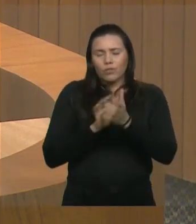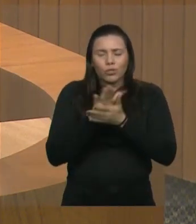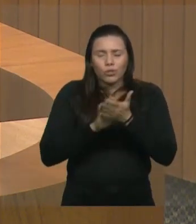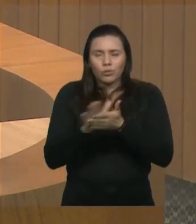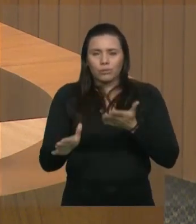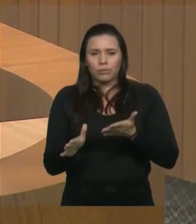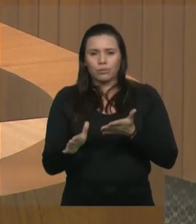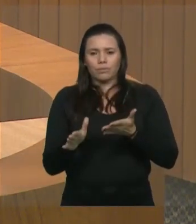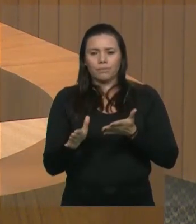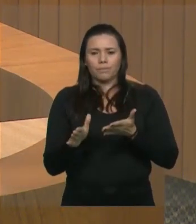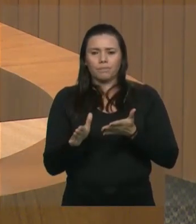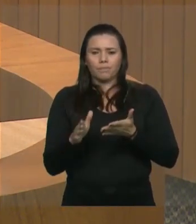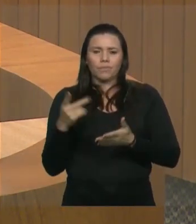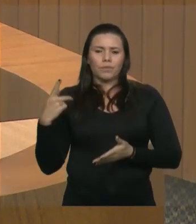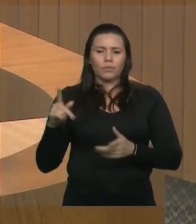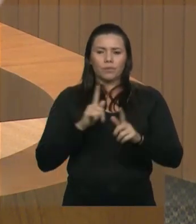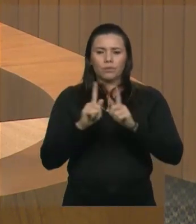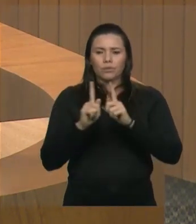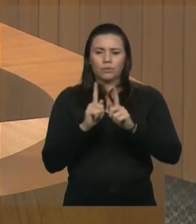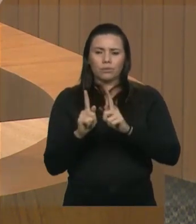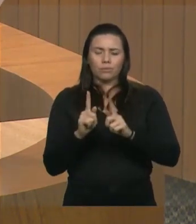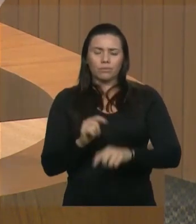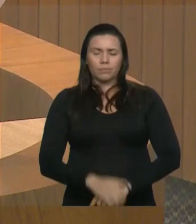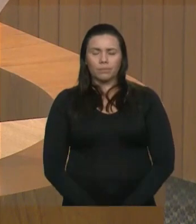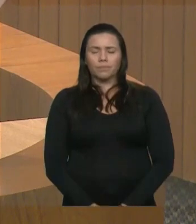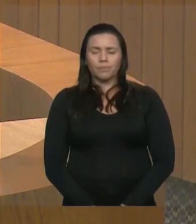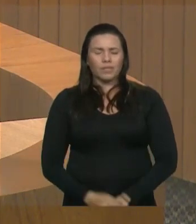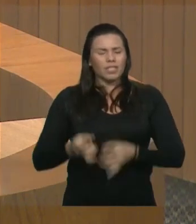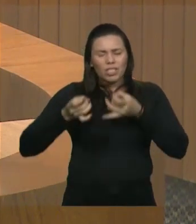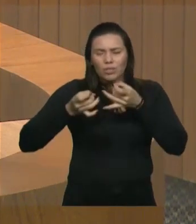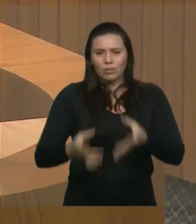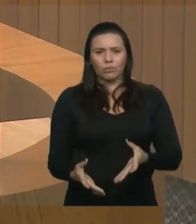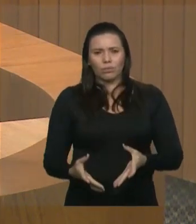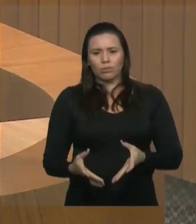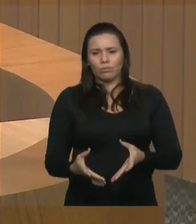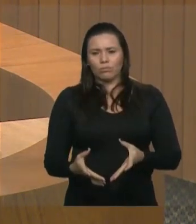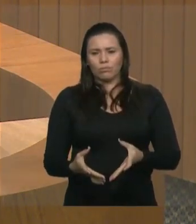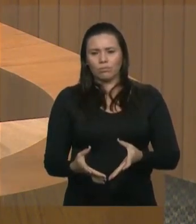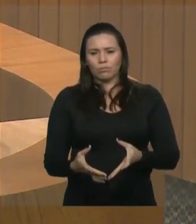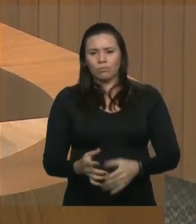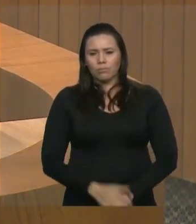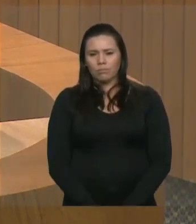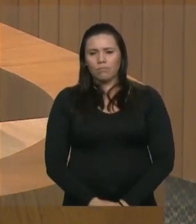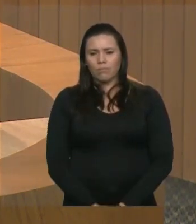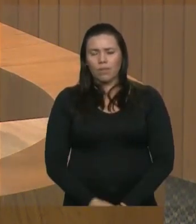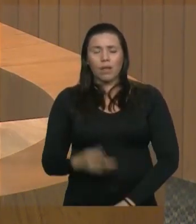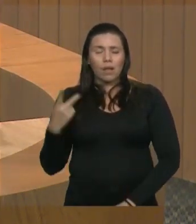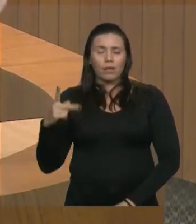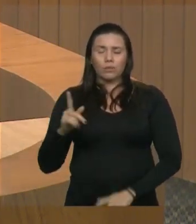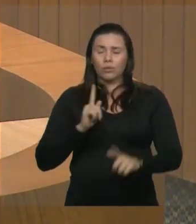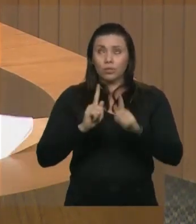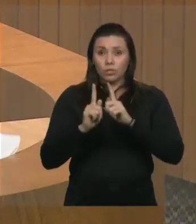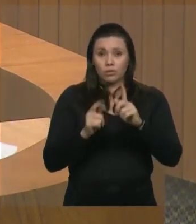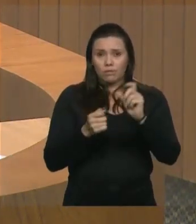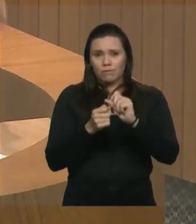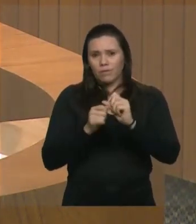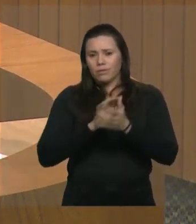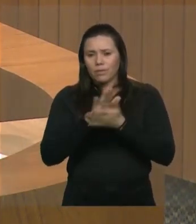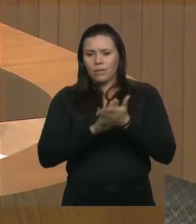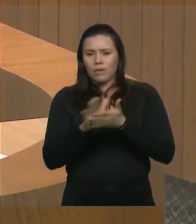gestão incompetente. Renuncie o descaso da sua gestão com o governo do Estado do